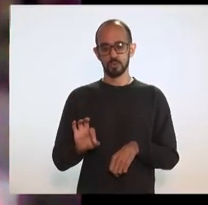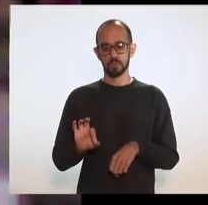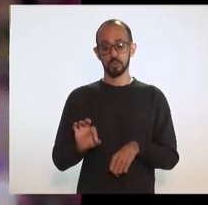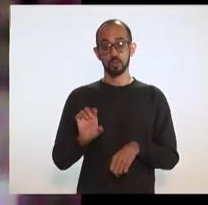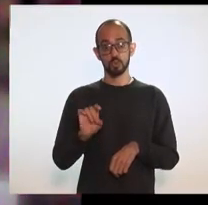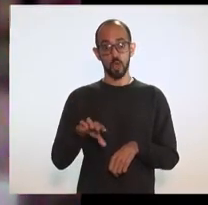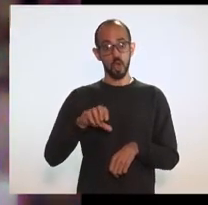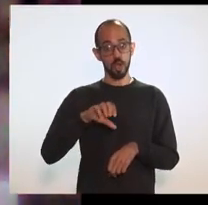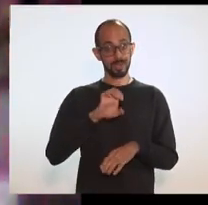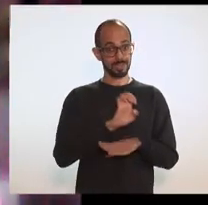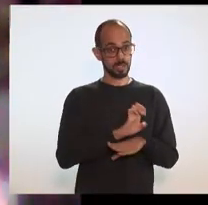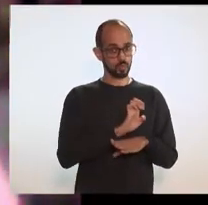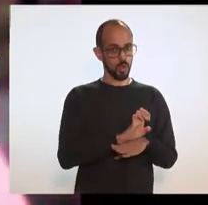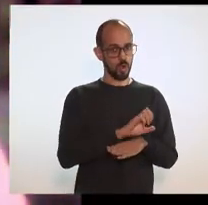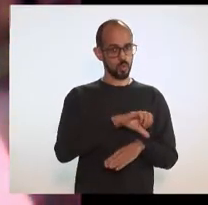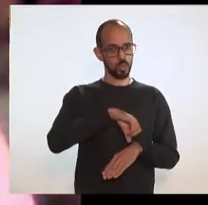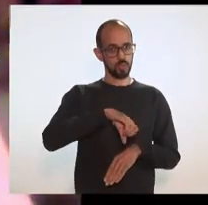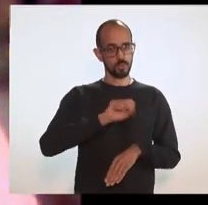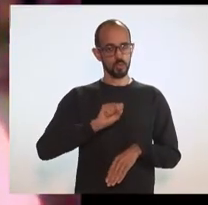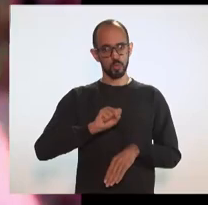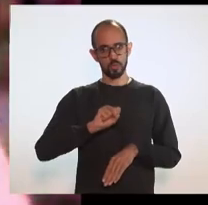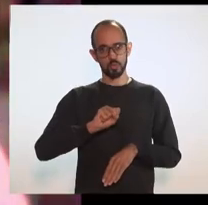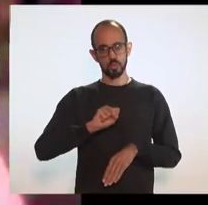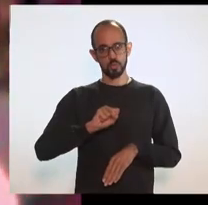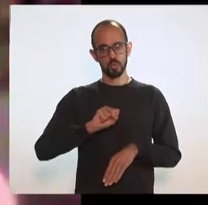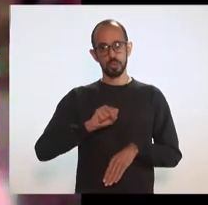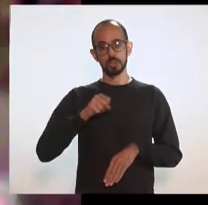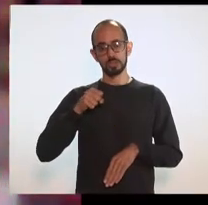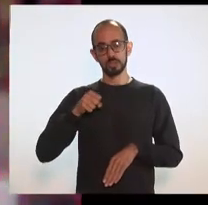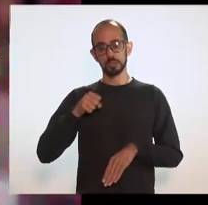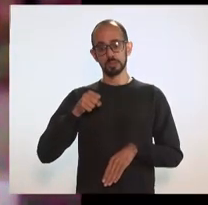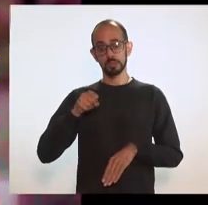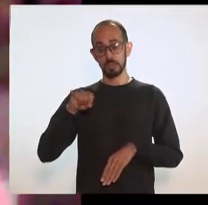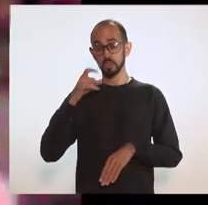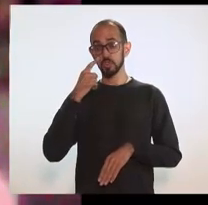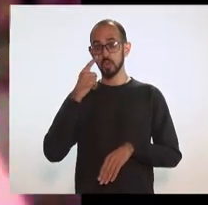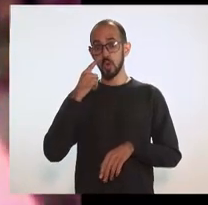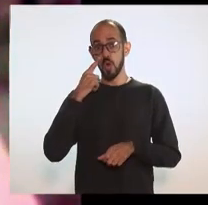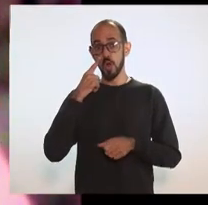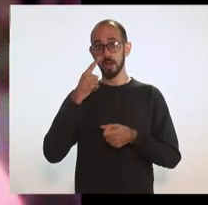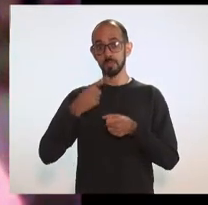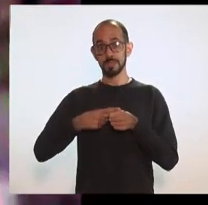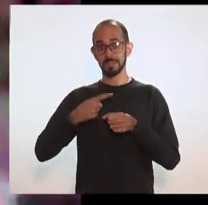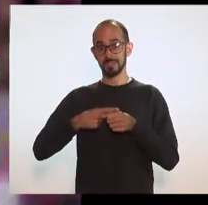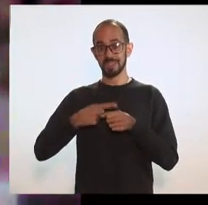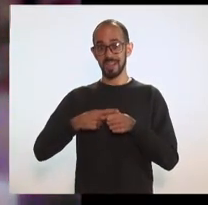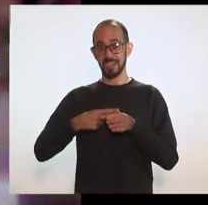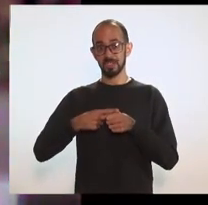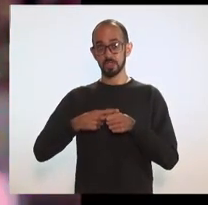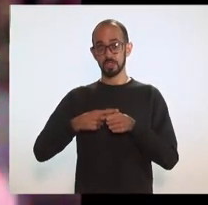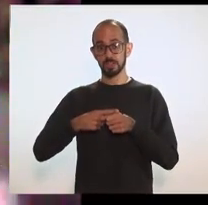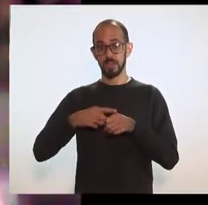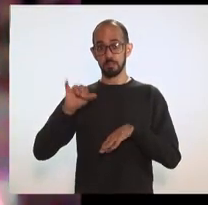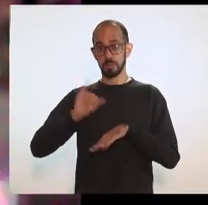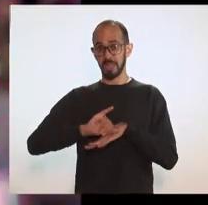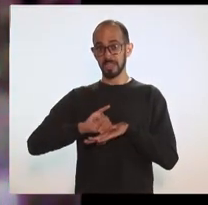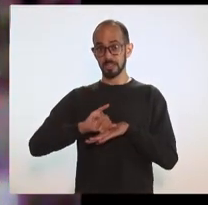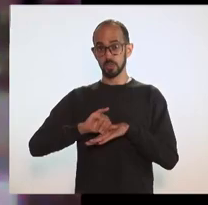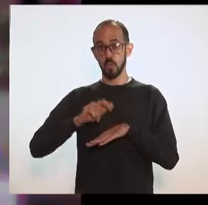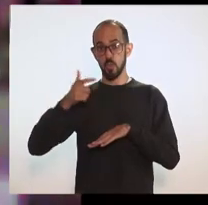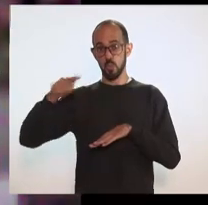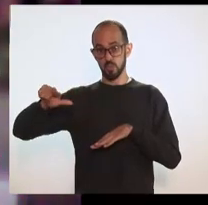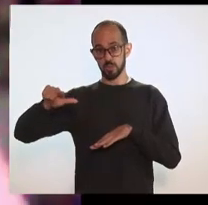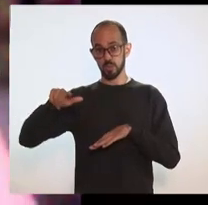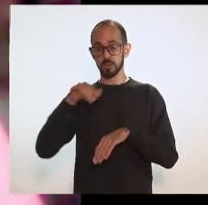estaduais é 98 E se a gente olha para as maiores cidades dos Estados onde a situação já está mais críticos ou em por exemplo